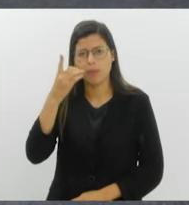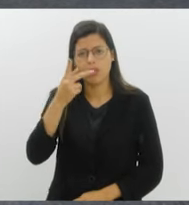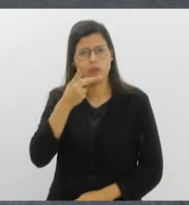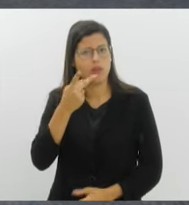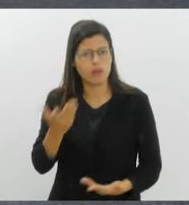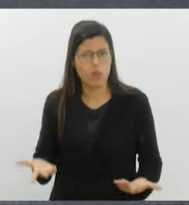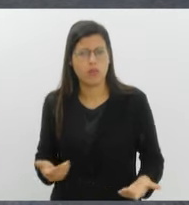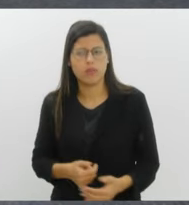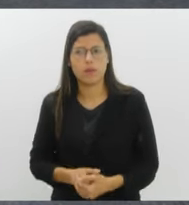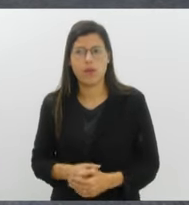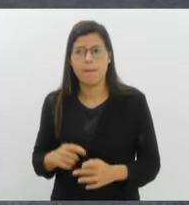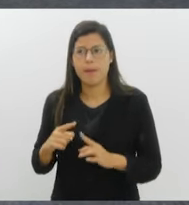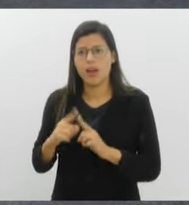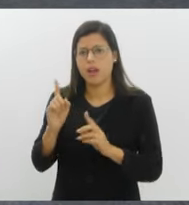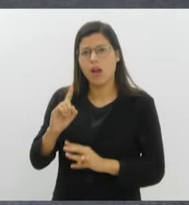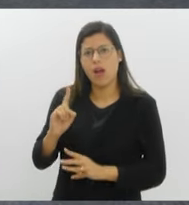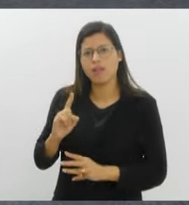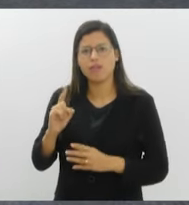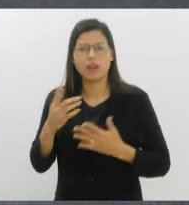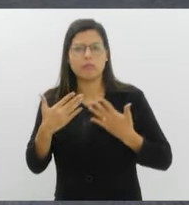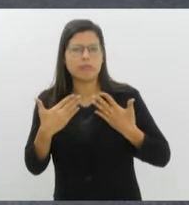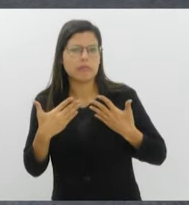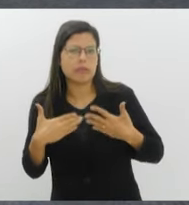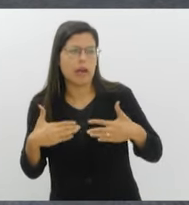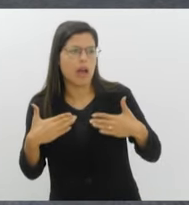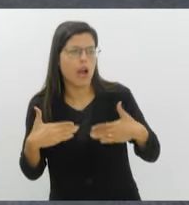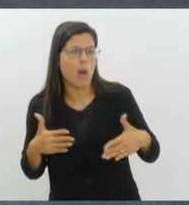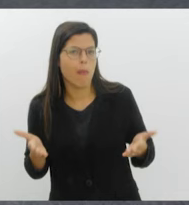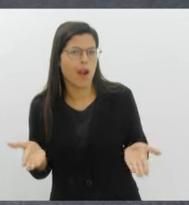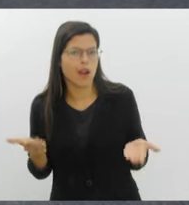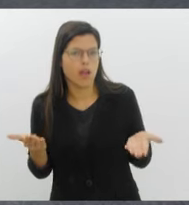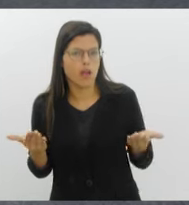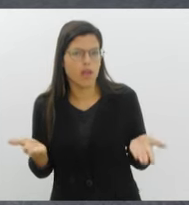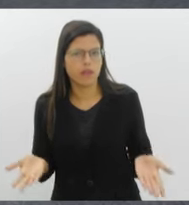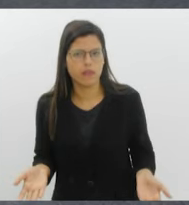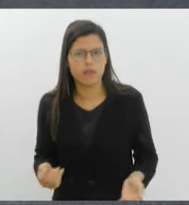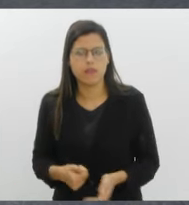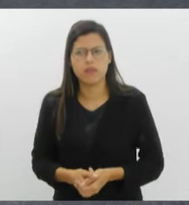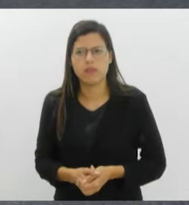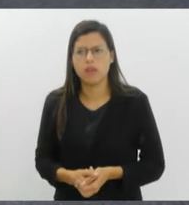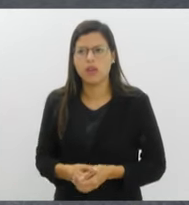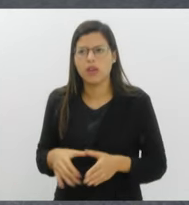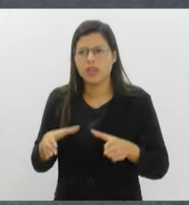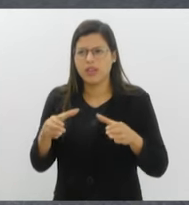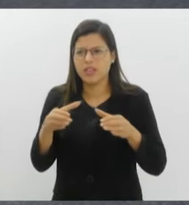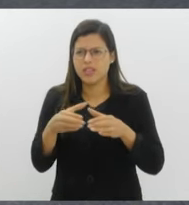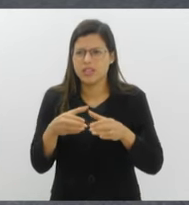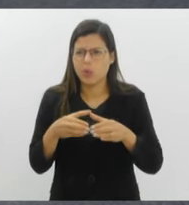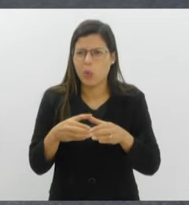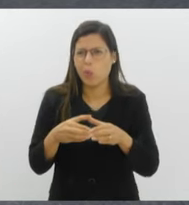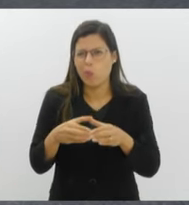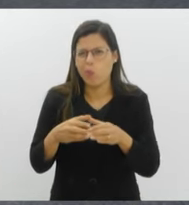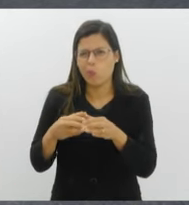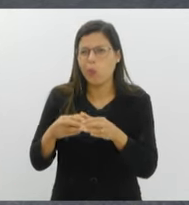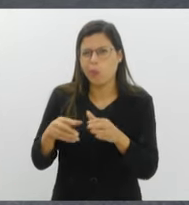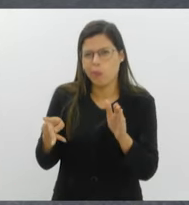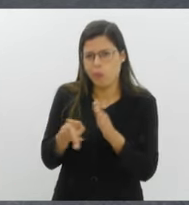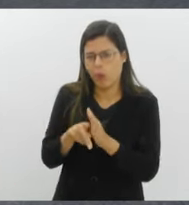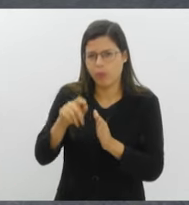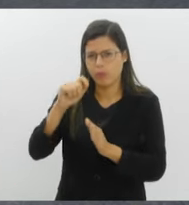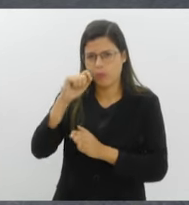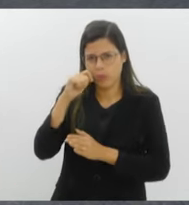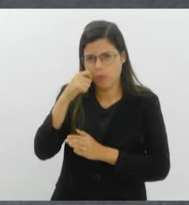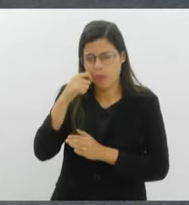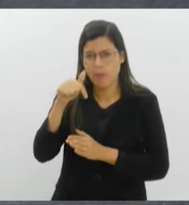não, veio o mansinho, de levinho, falando mole. Aliás, essa turma do Eduardo Paes fala mole, né? Eles falam